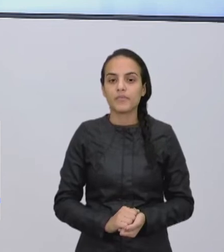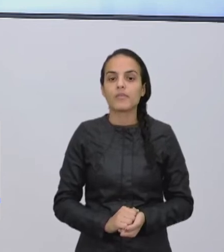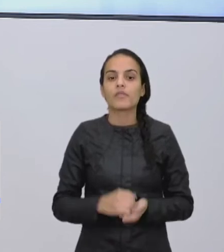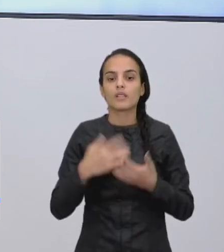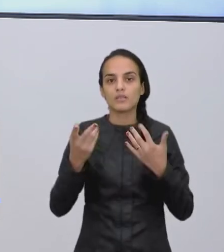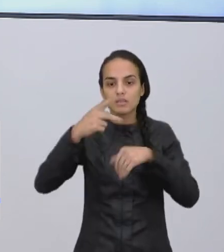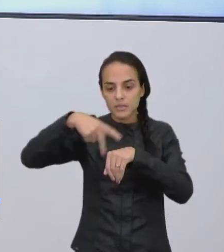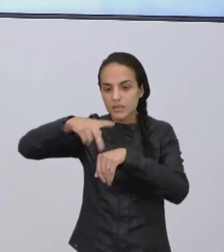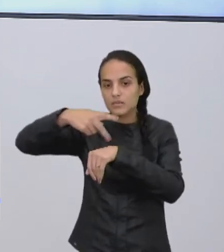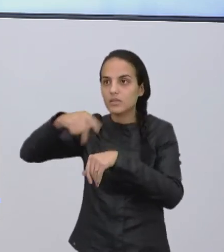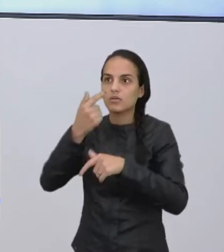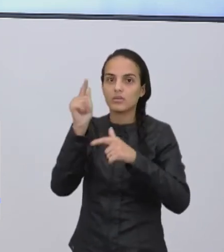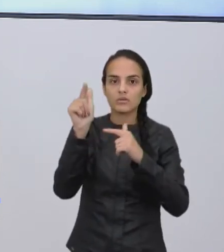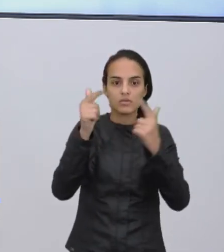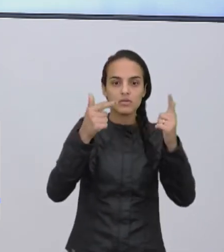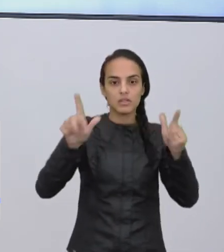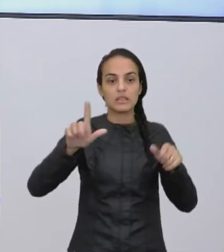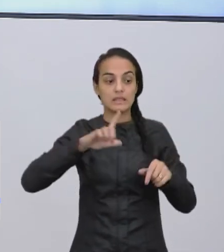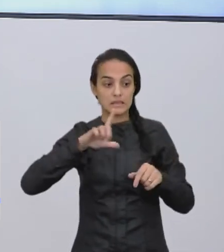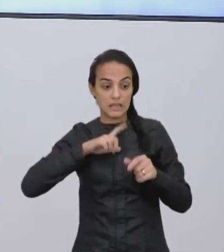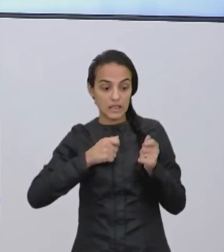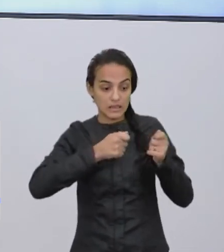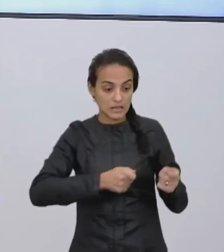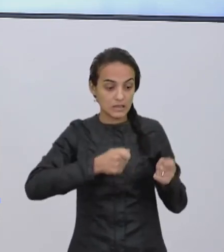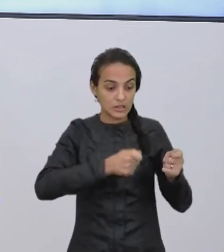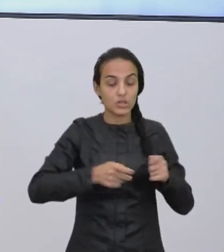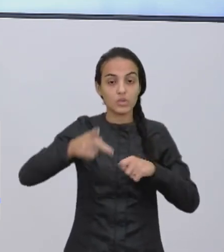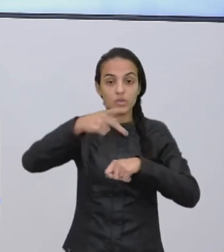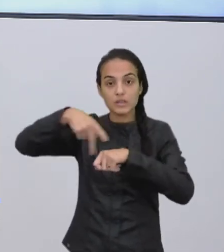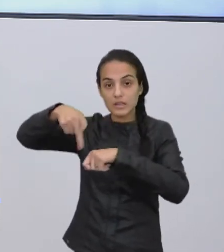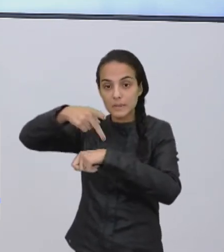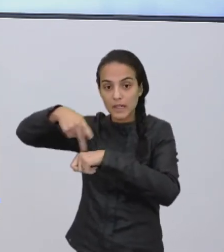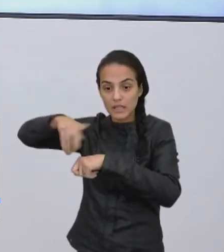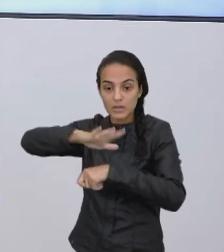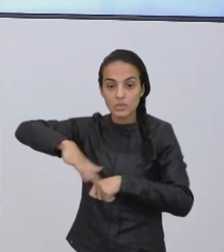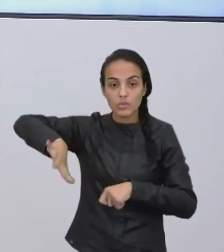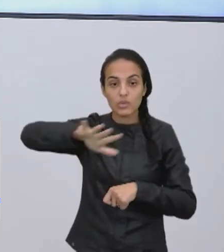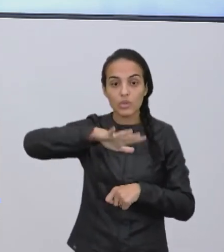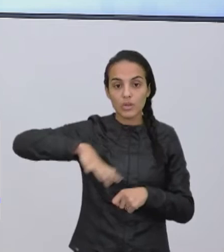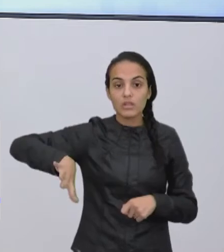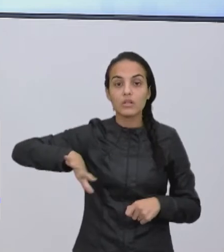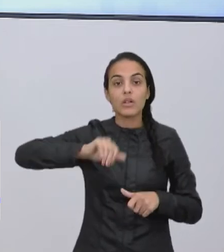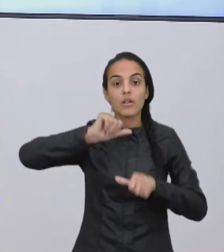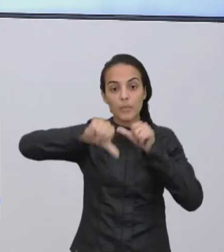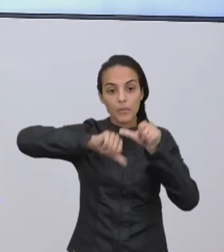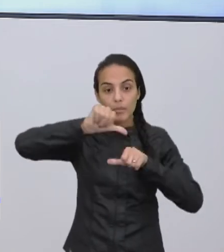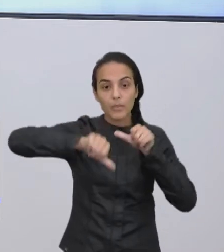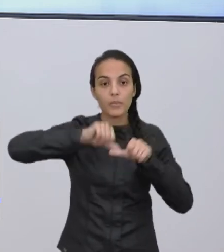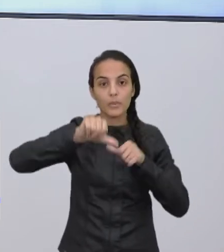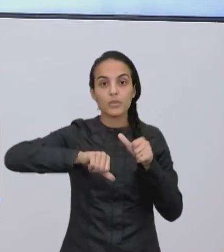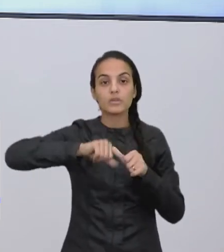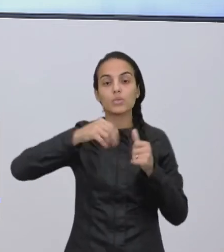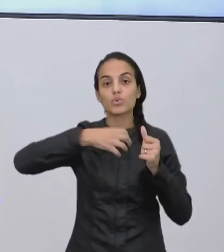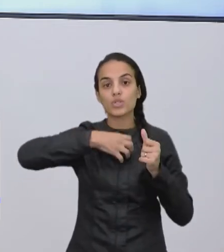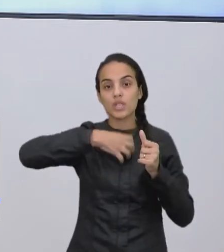internacional tem exigido que os países tomem partido e que mudem a matriz energética para